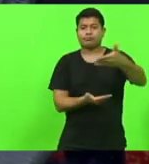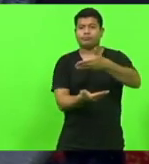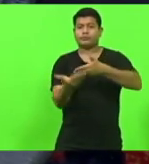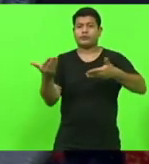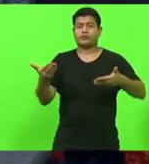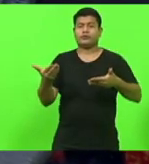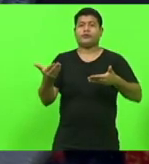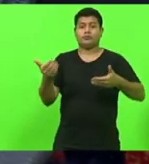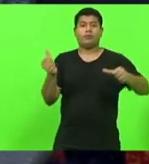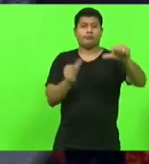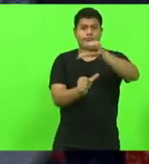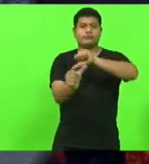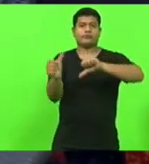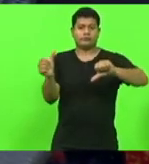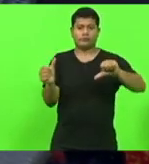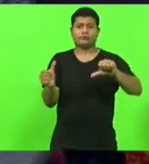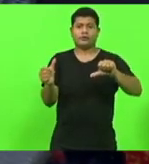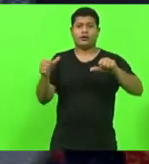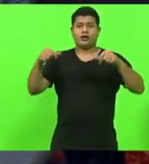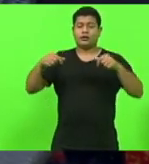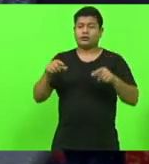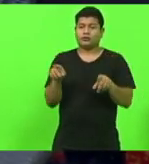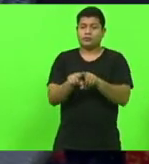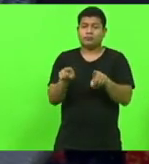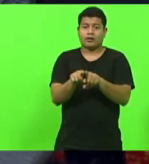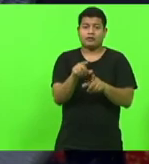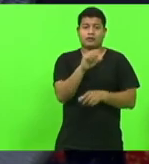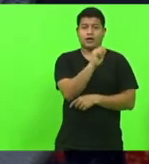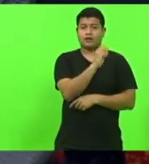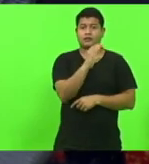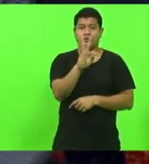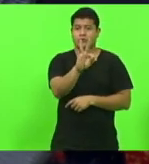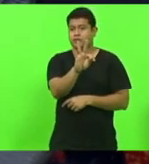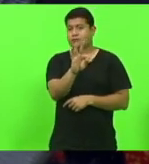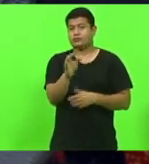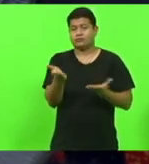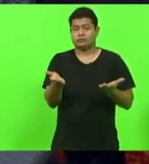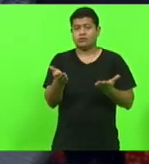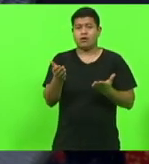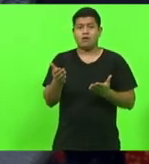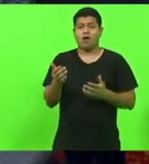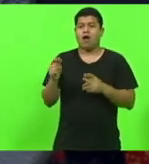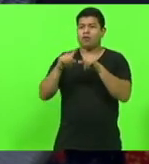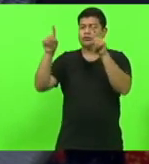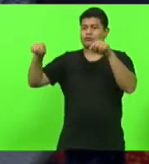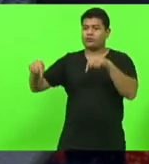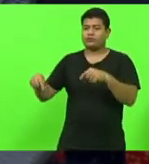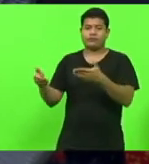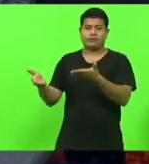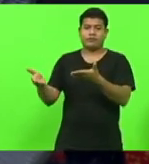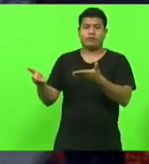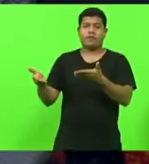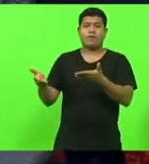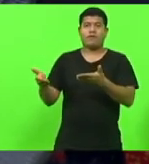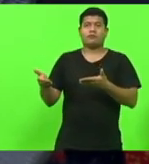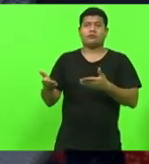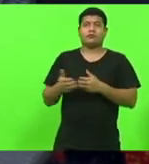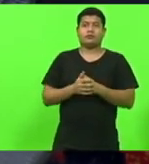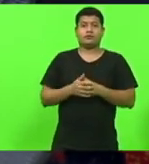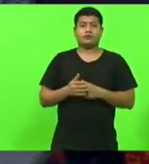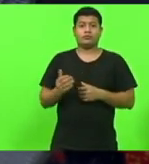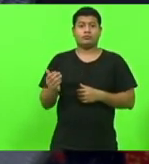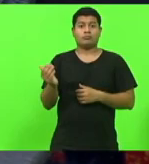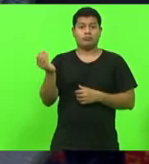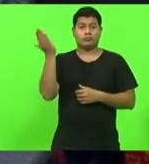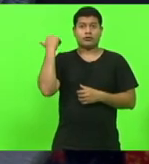temporários. E quero aqui deixar claro que nenhum servidor ou pretenso servidor daqueles que